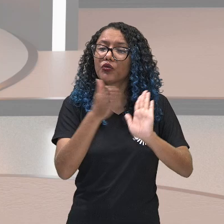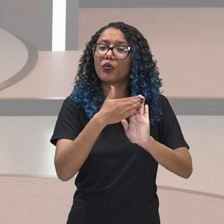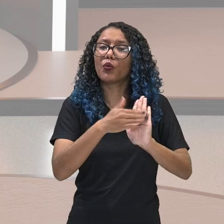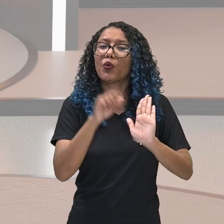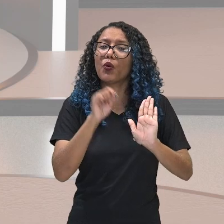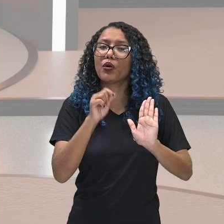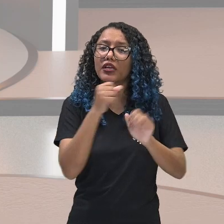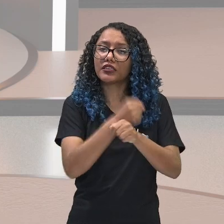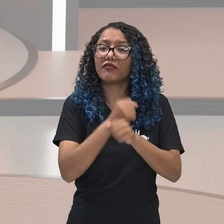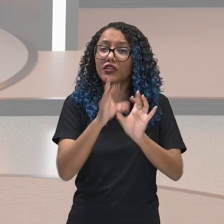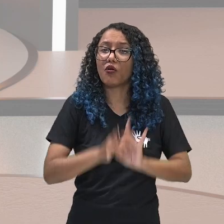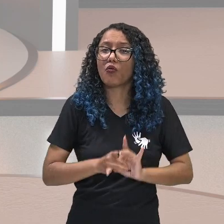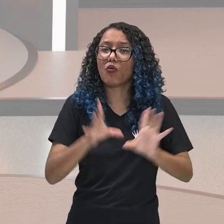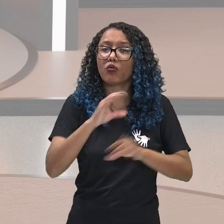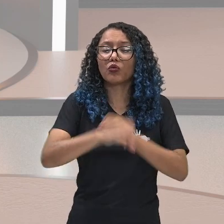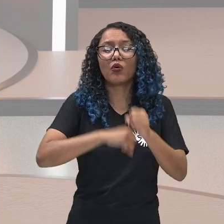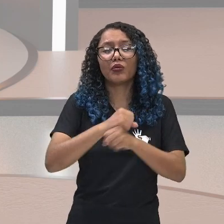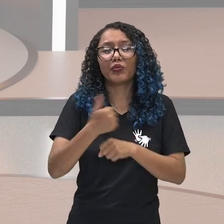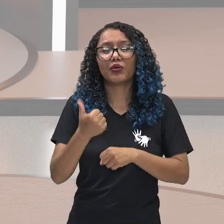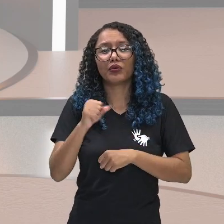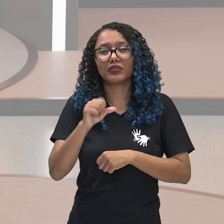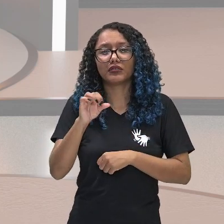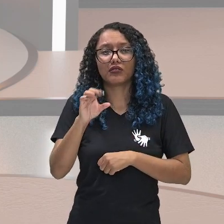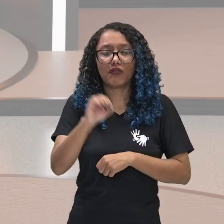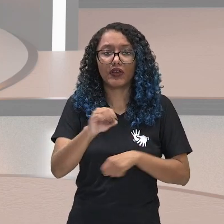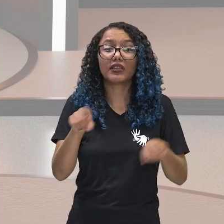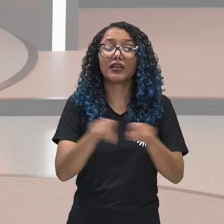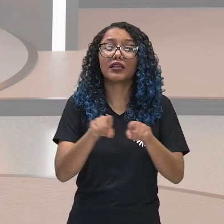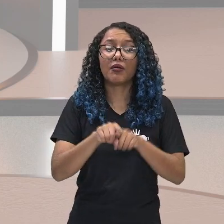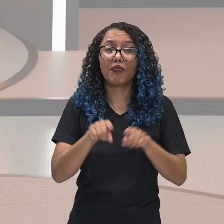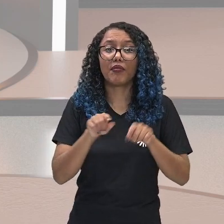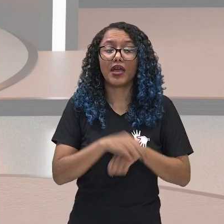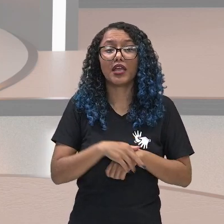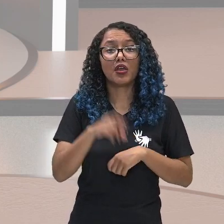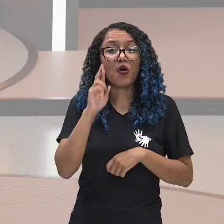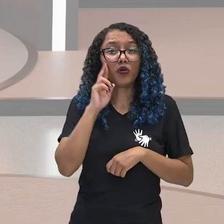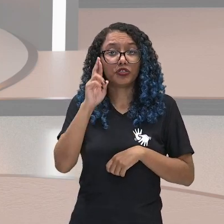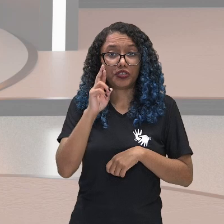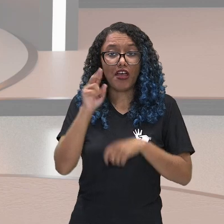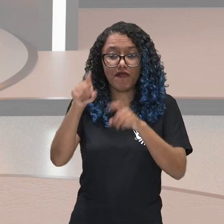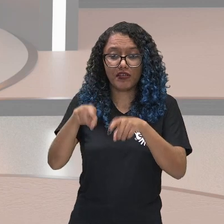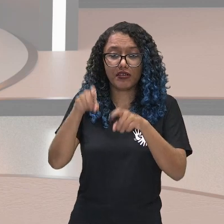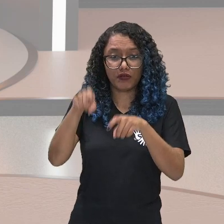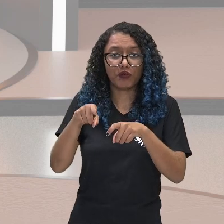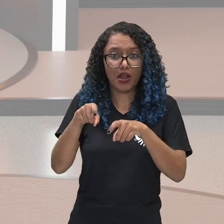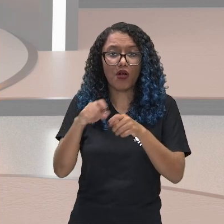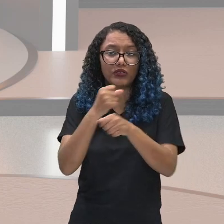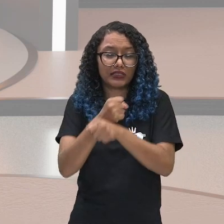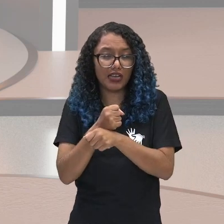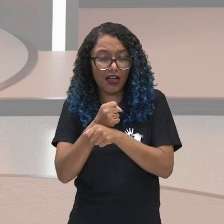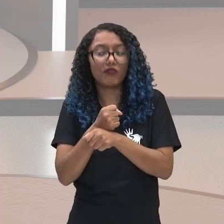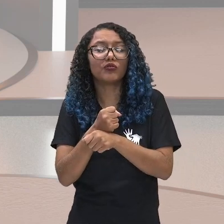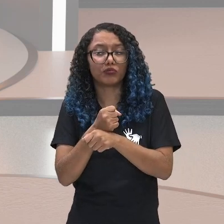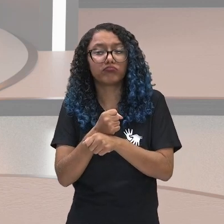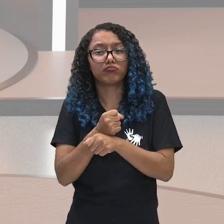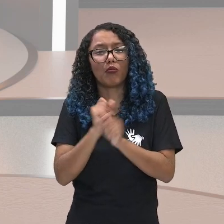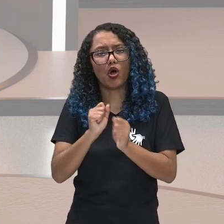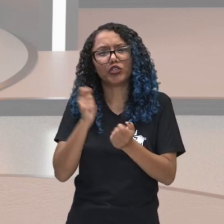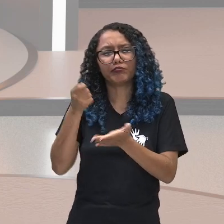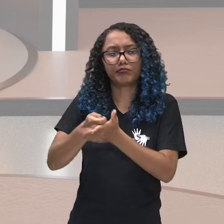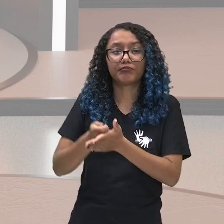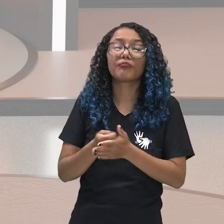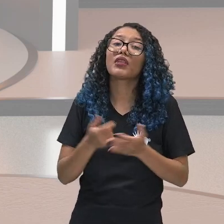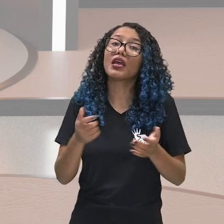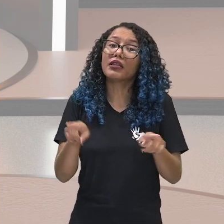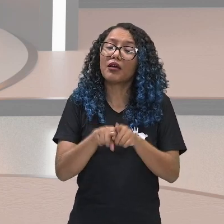em 1890. Ele previa a indenização aos proprietários de escravos. Diversos jornais, eles assumiram